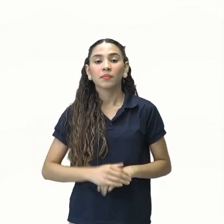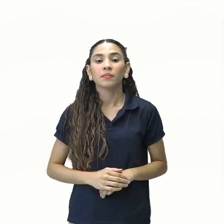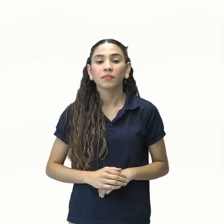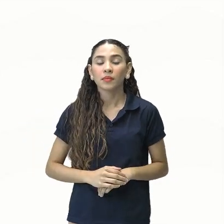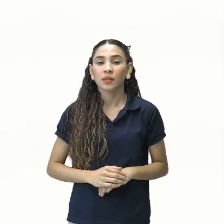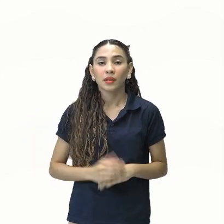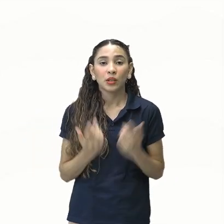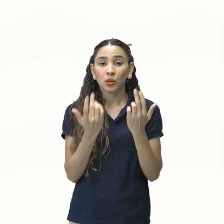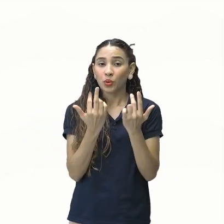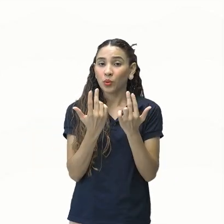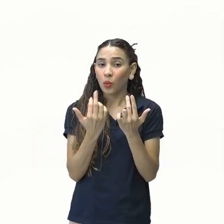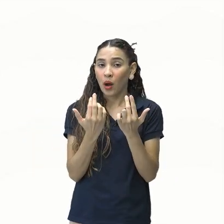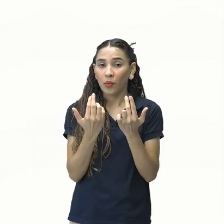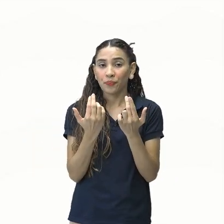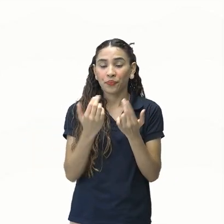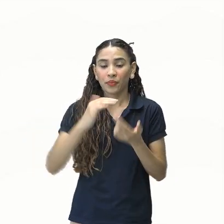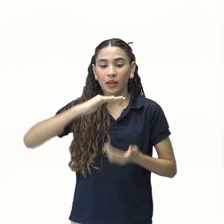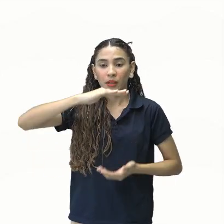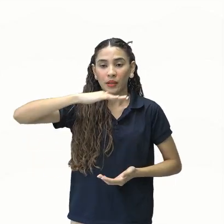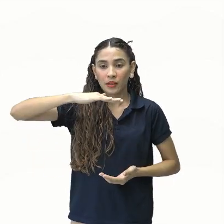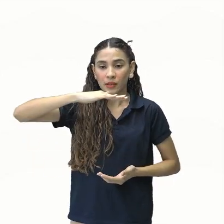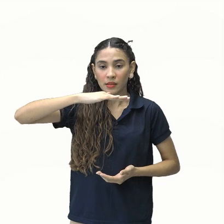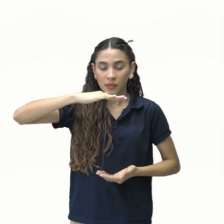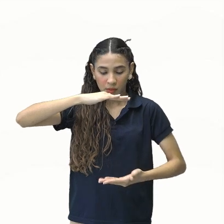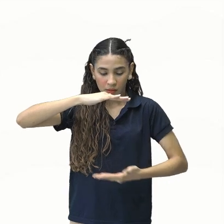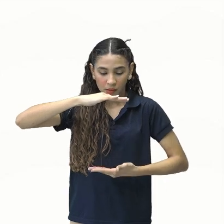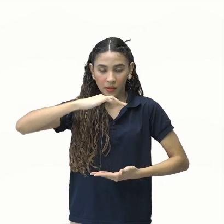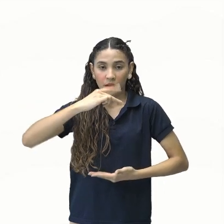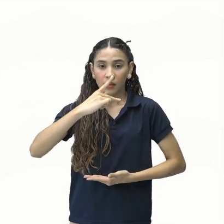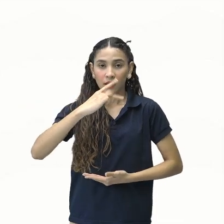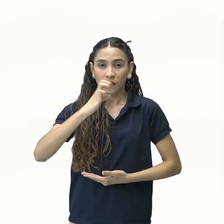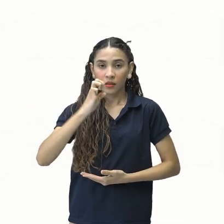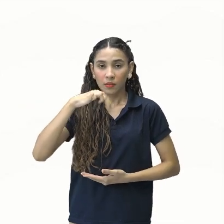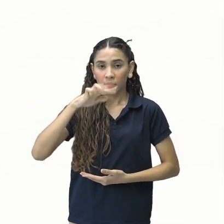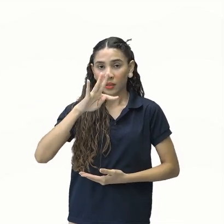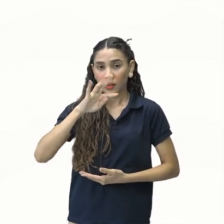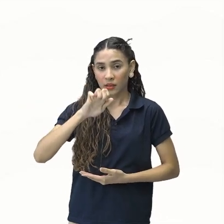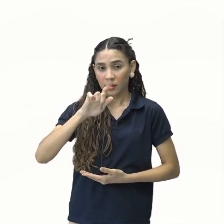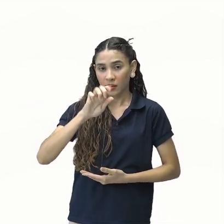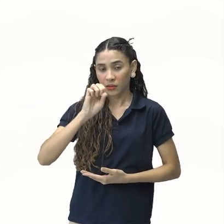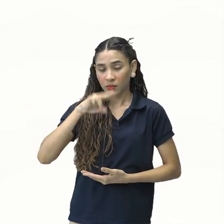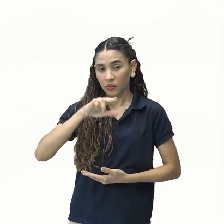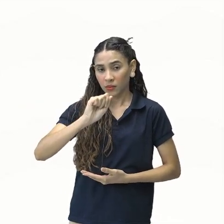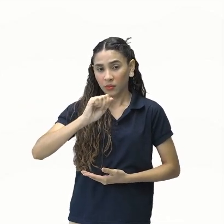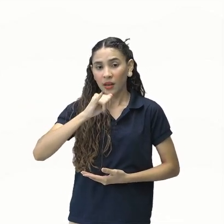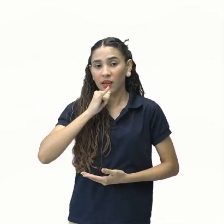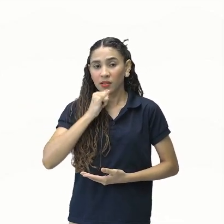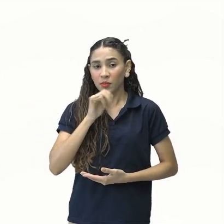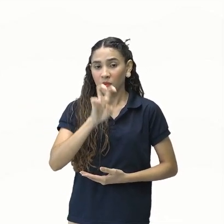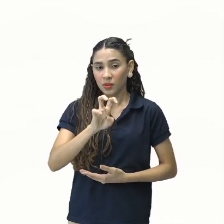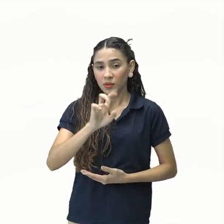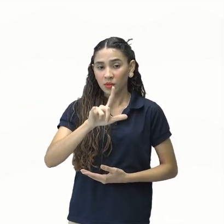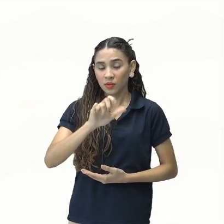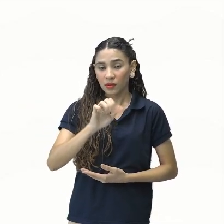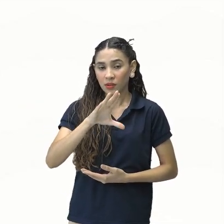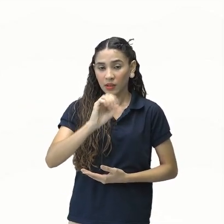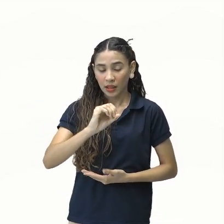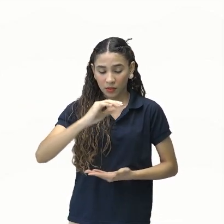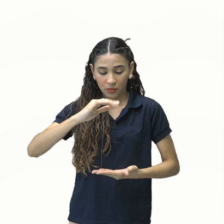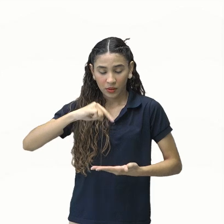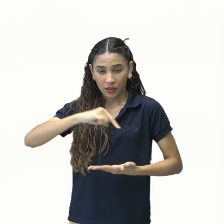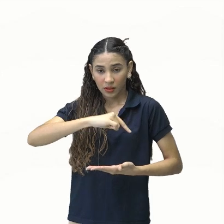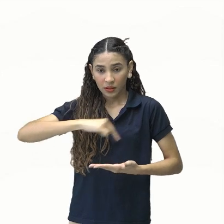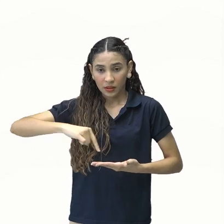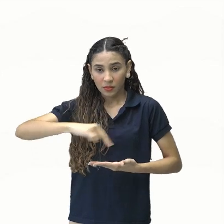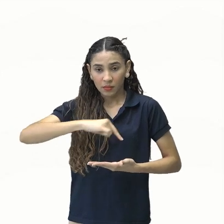mesmas figuras. Então, em cima é um pentágono, ou seja, é um polígono de 5 lados, embaixo